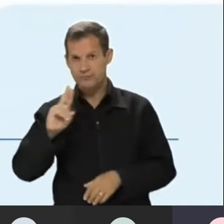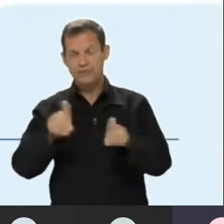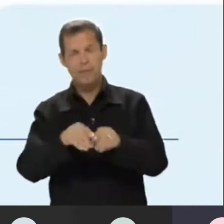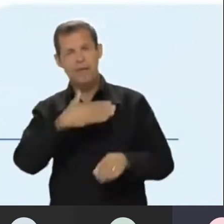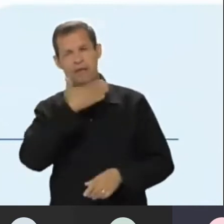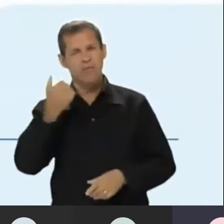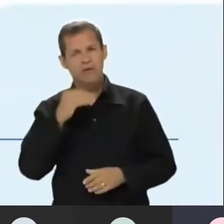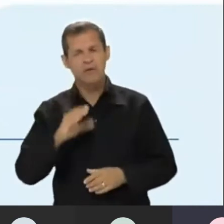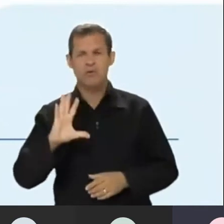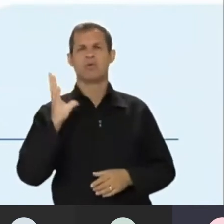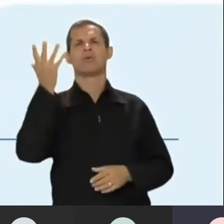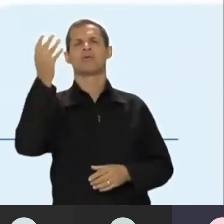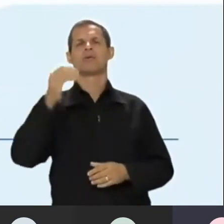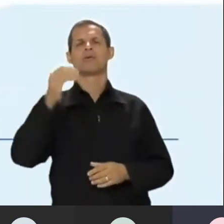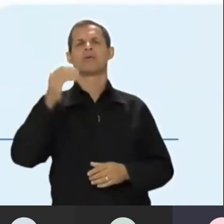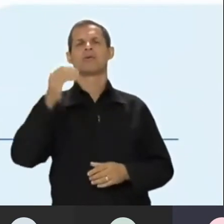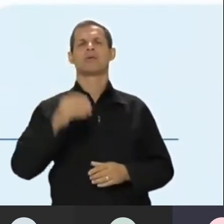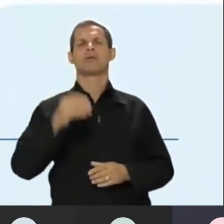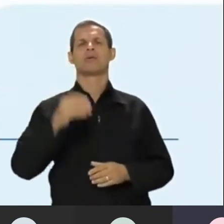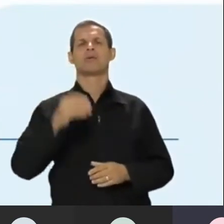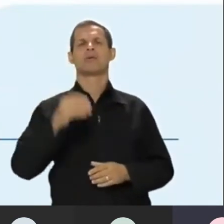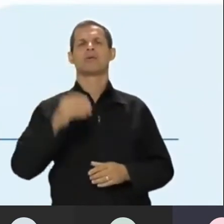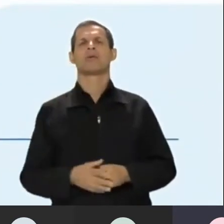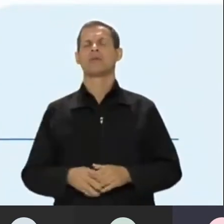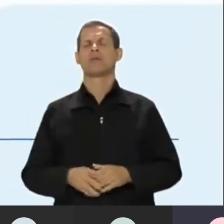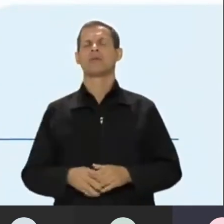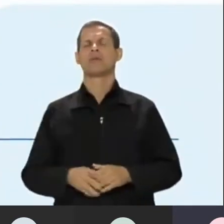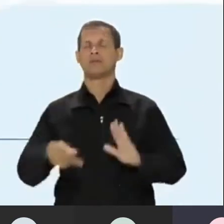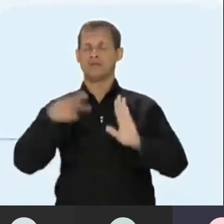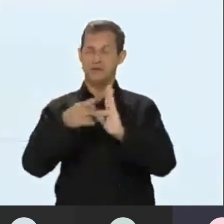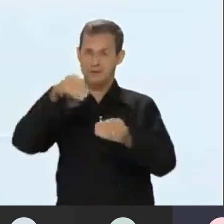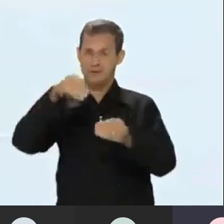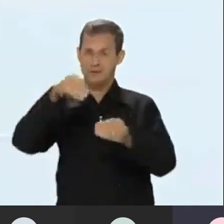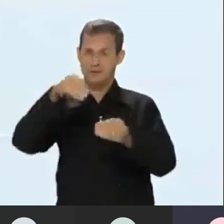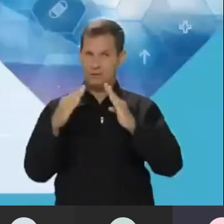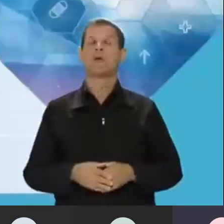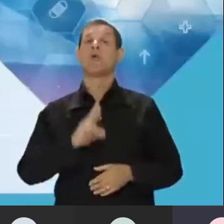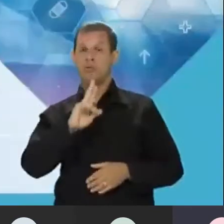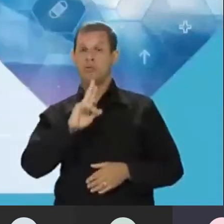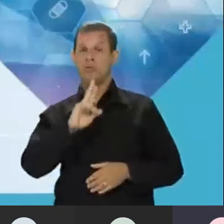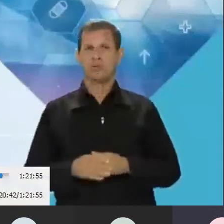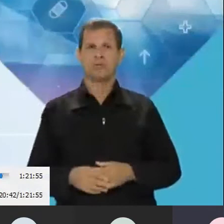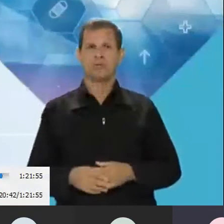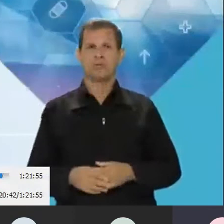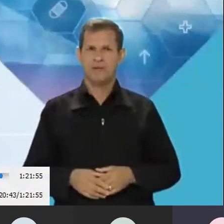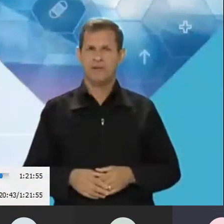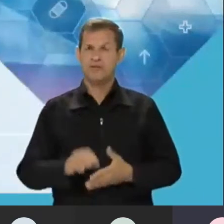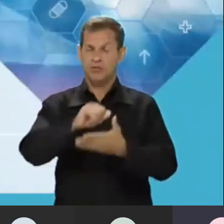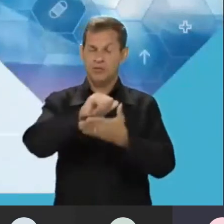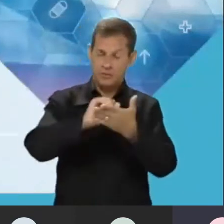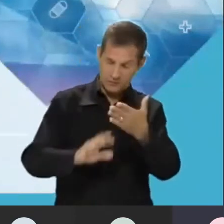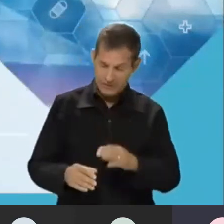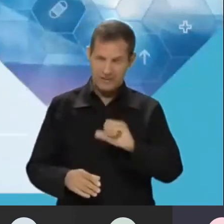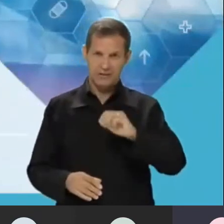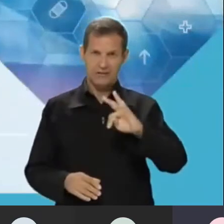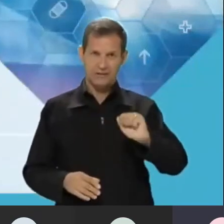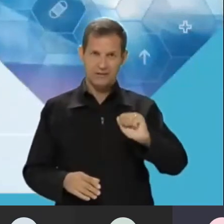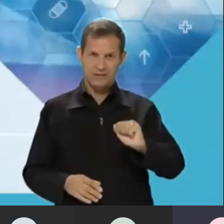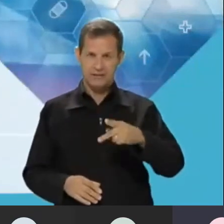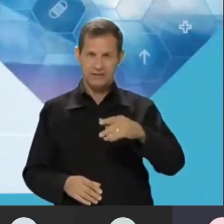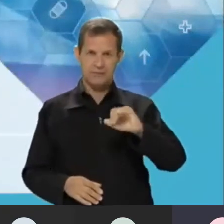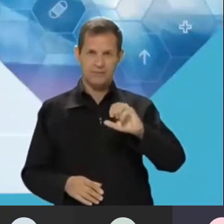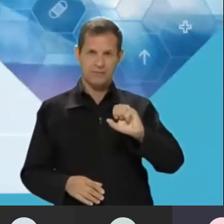consegue melhorar a questão da ventilação dentro dos ambientes. Então, como resultado, serão os exercícios na